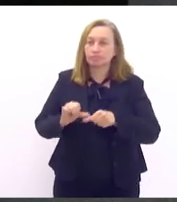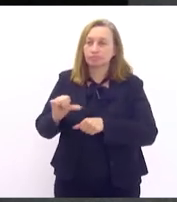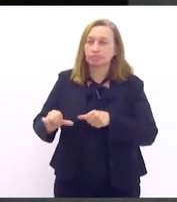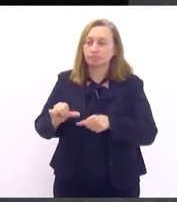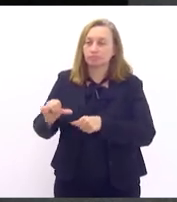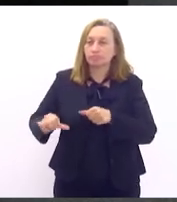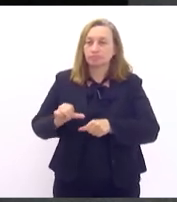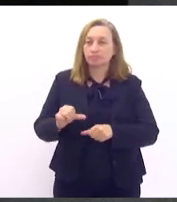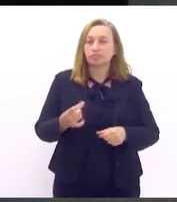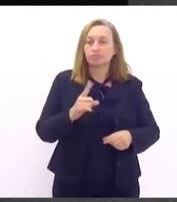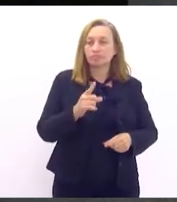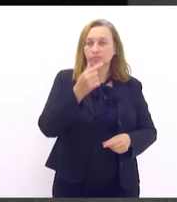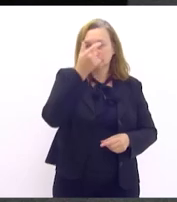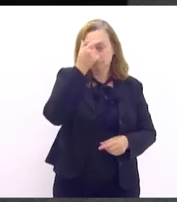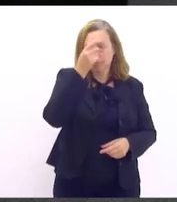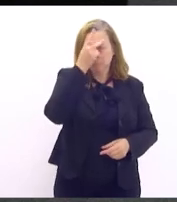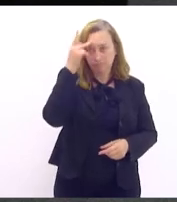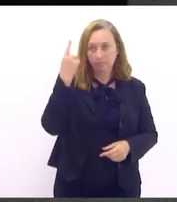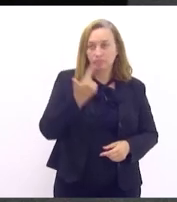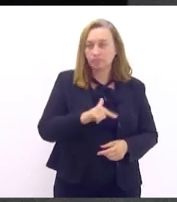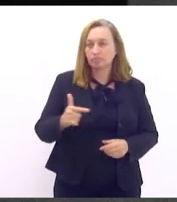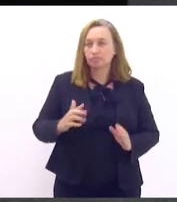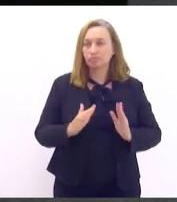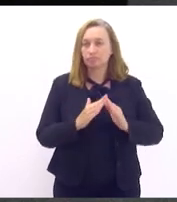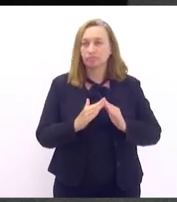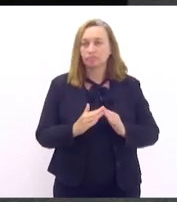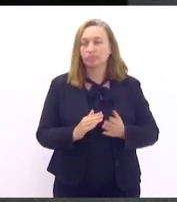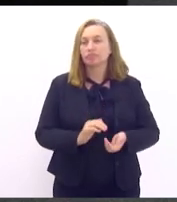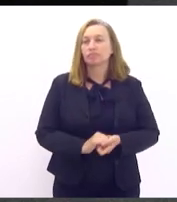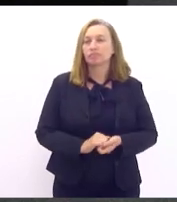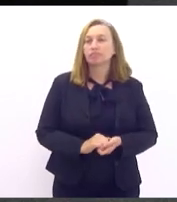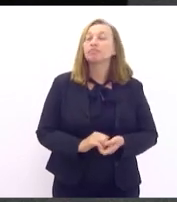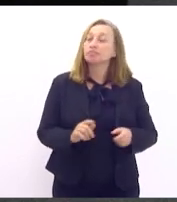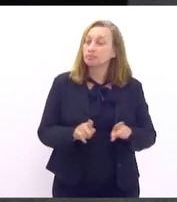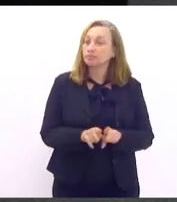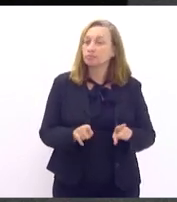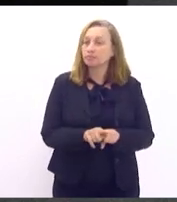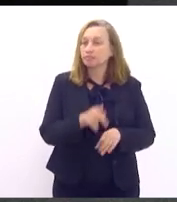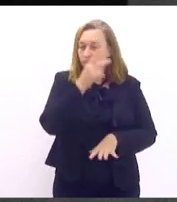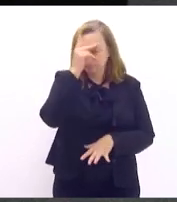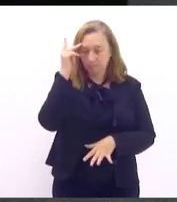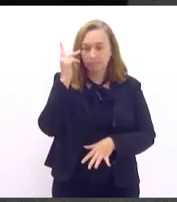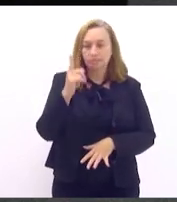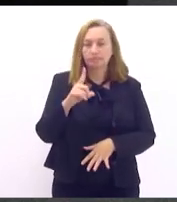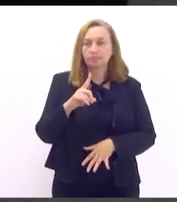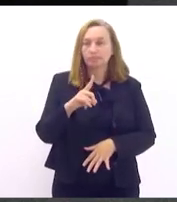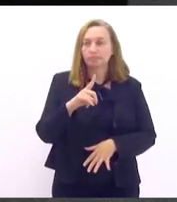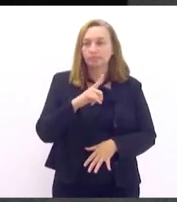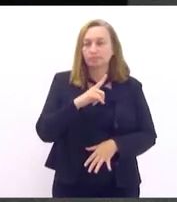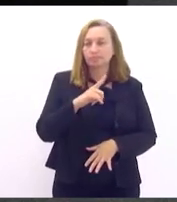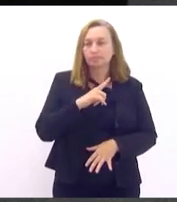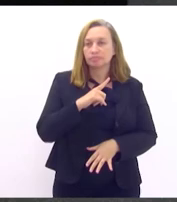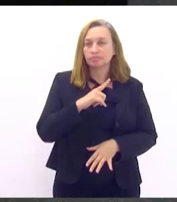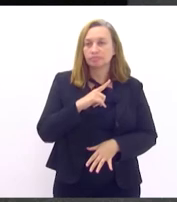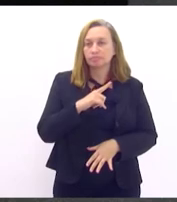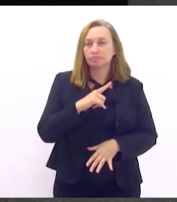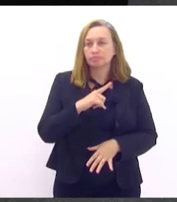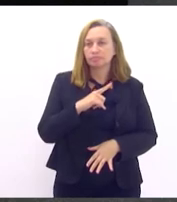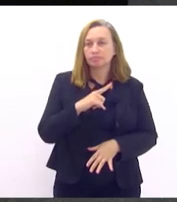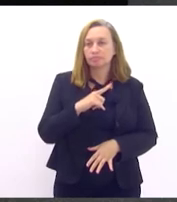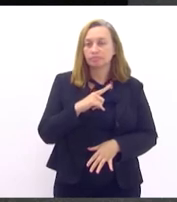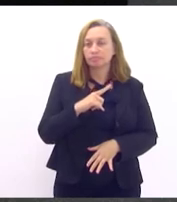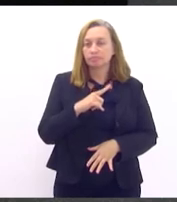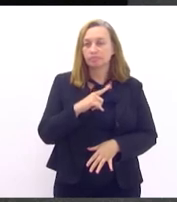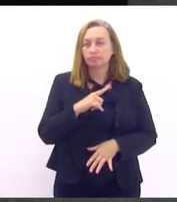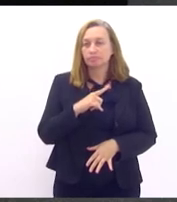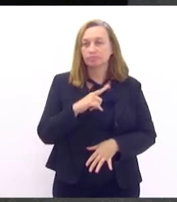porque não é só a pessoa que não tem uma casa, o que já é muita coisa. É isso também, a pessoa que tem parte do seu rendimento muito comprometida